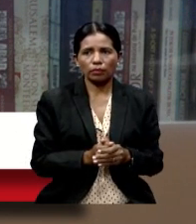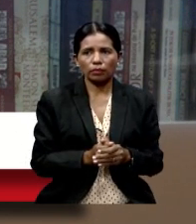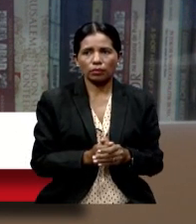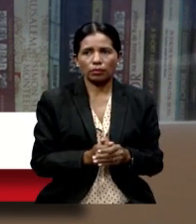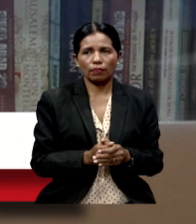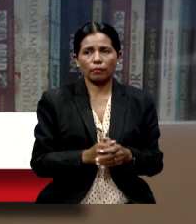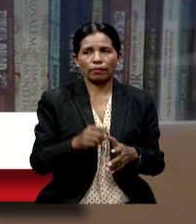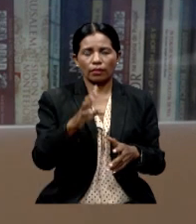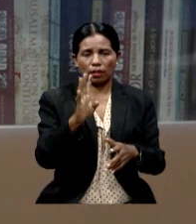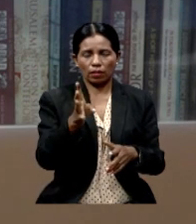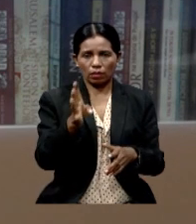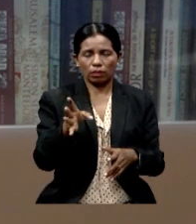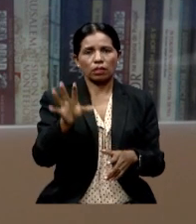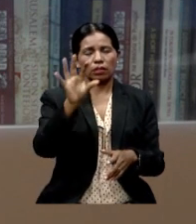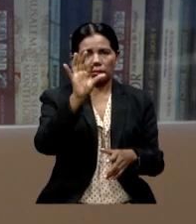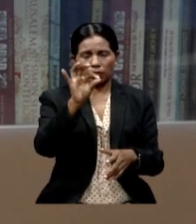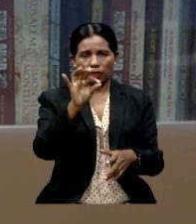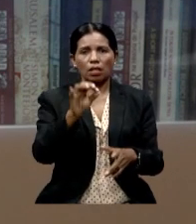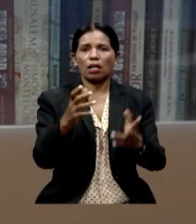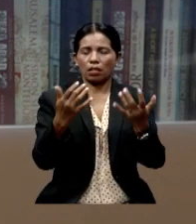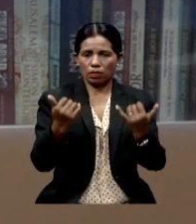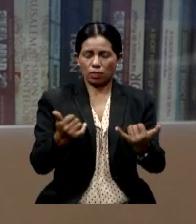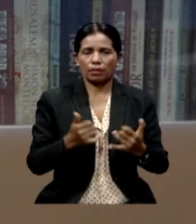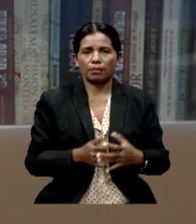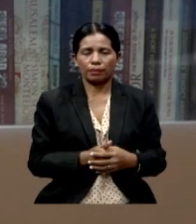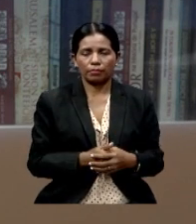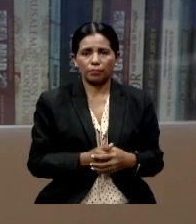hatnu luresin sia maka gora